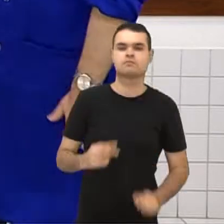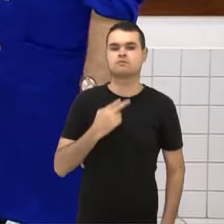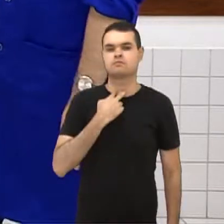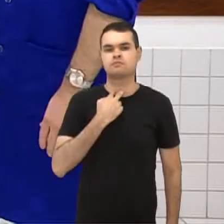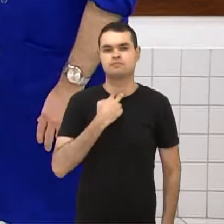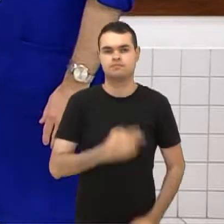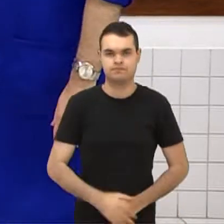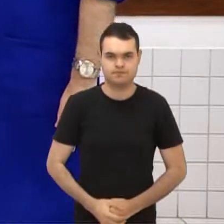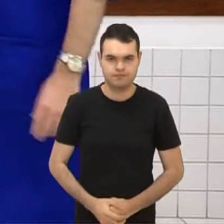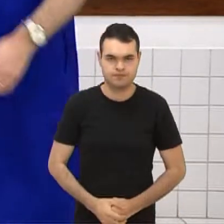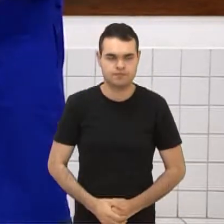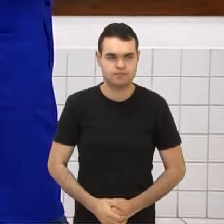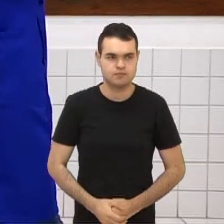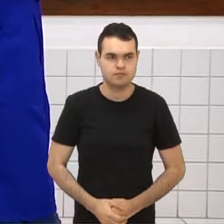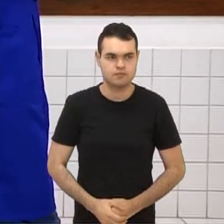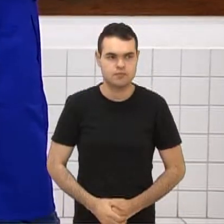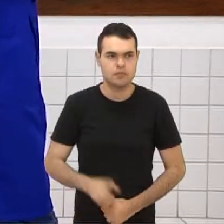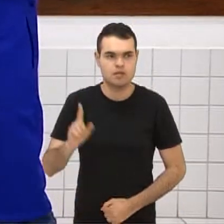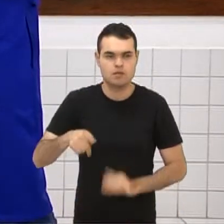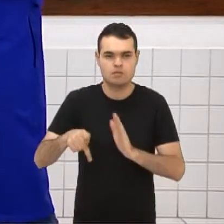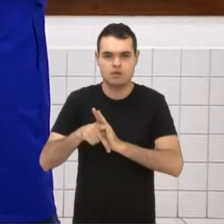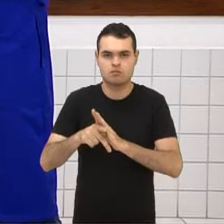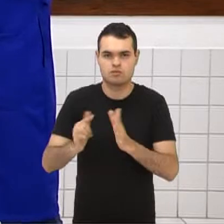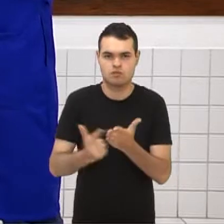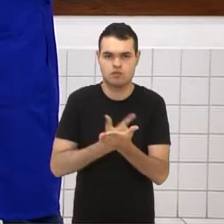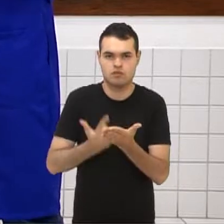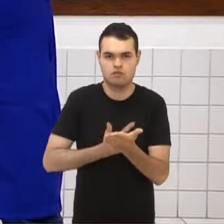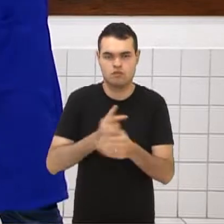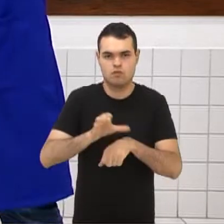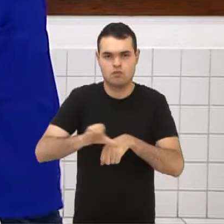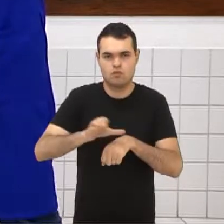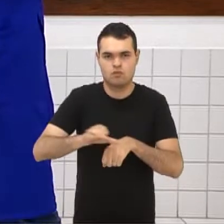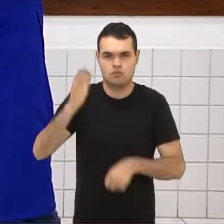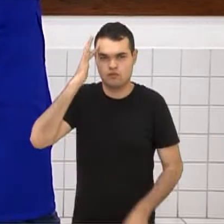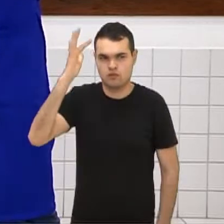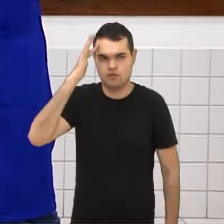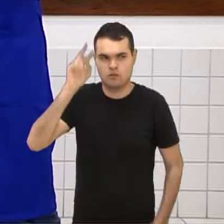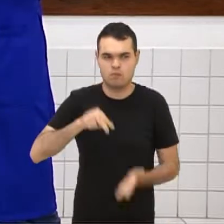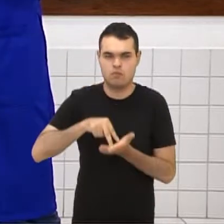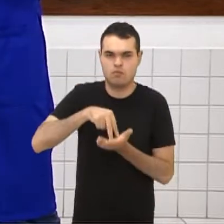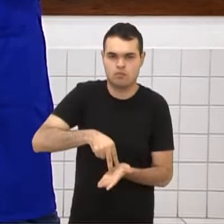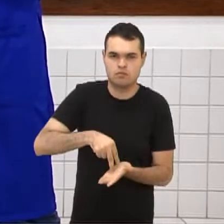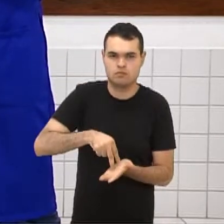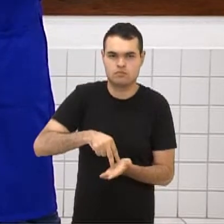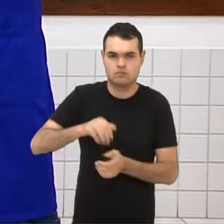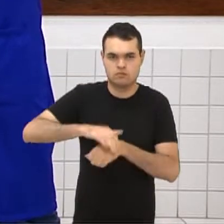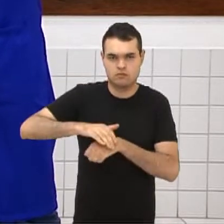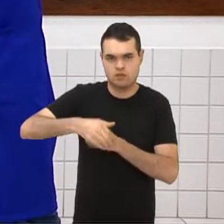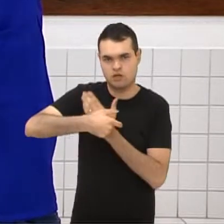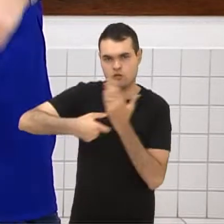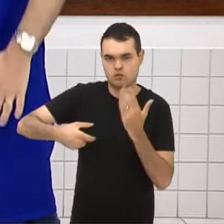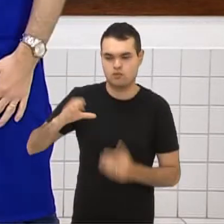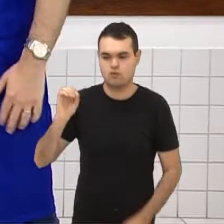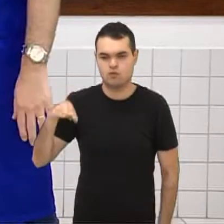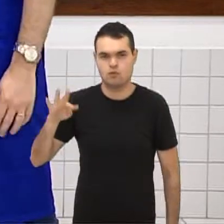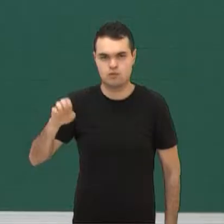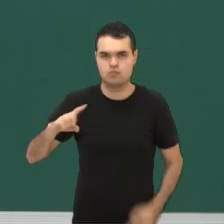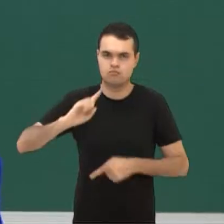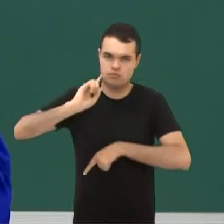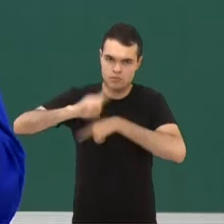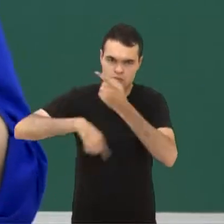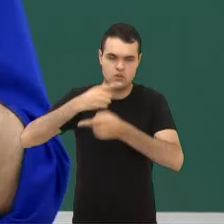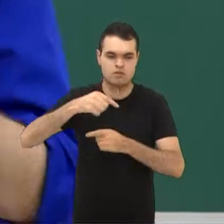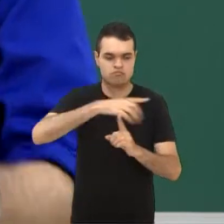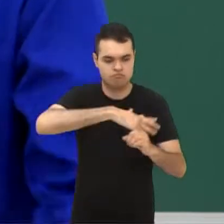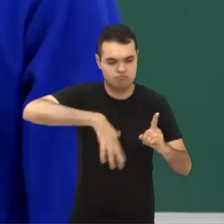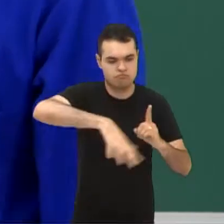trechinho, né, tirado ali do curso de Filosofia Positiva, é uma obra do Auguste Comte, né, vocês vão ouvir falar disso depois em